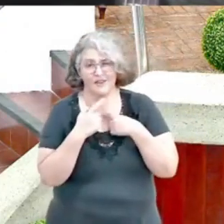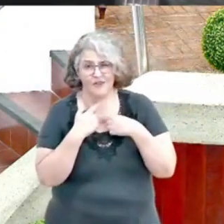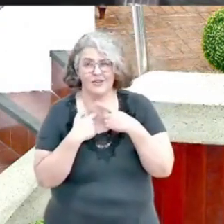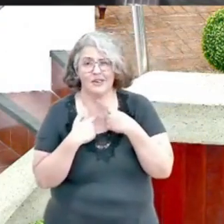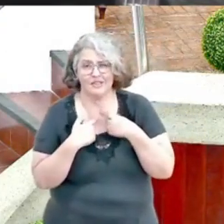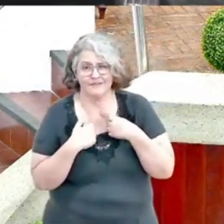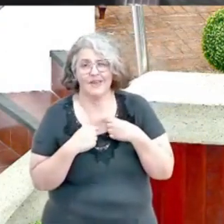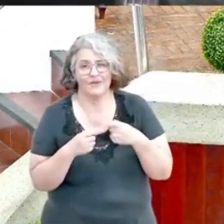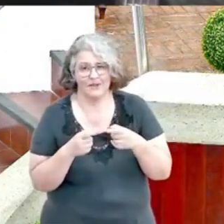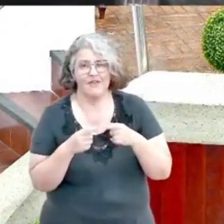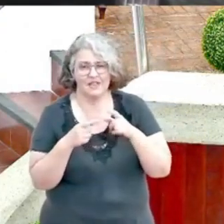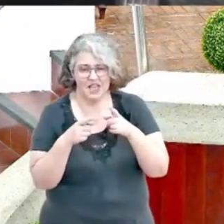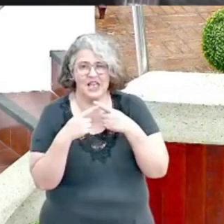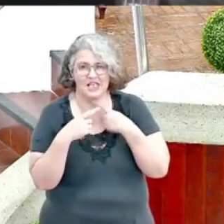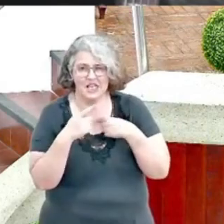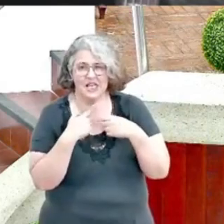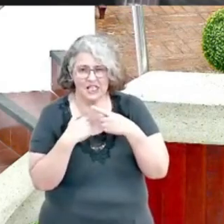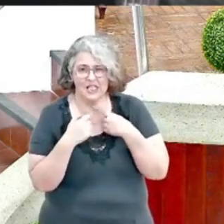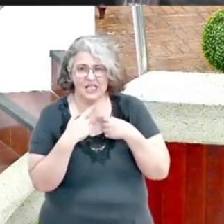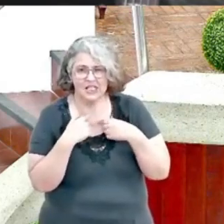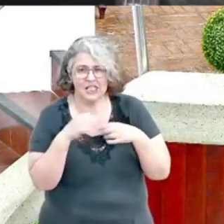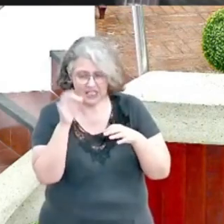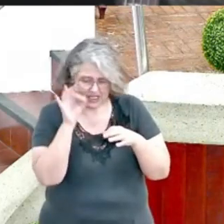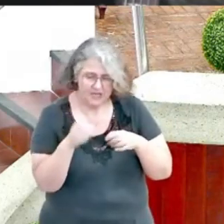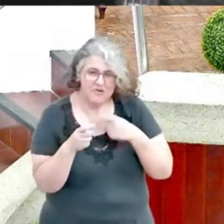Satanás para a sua vida.